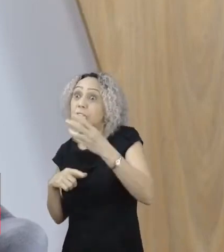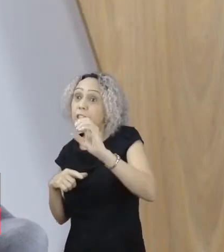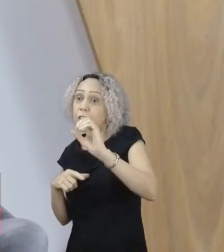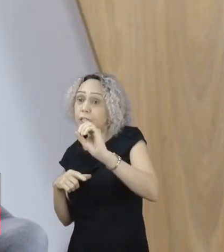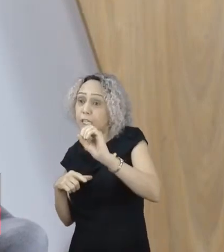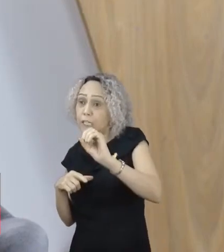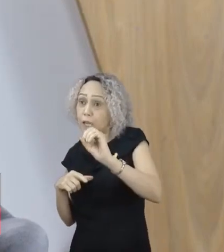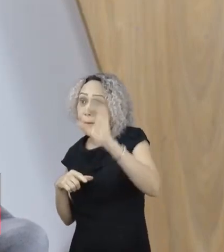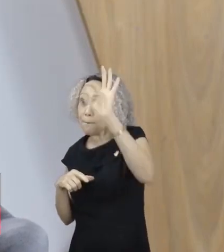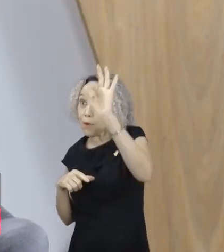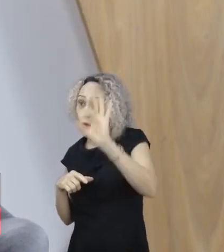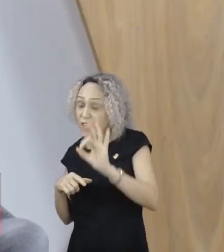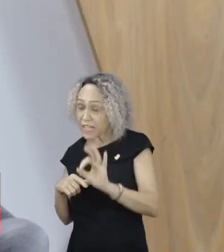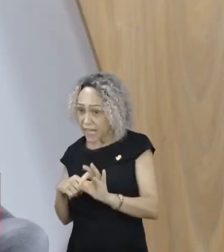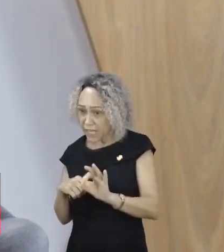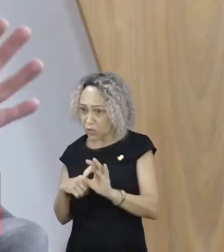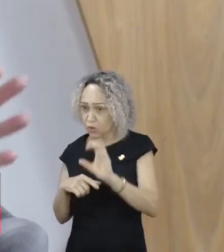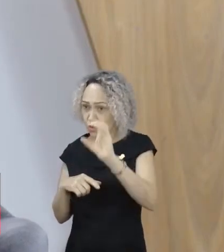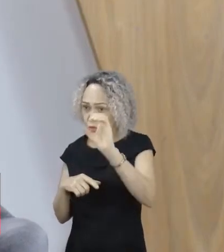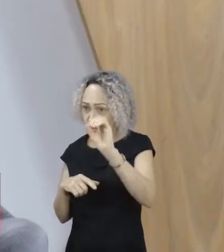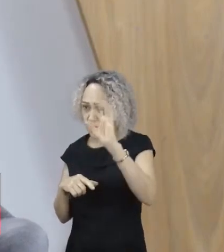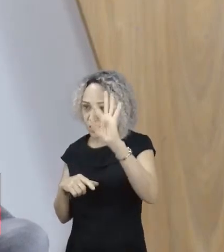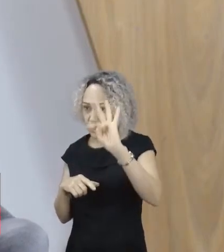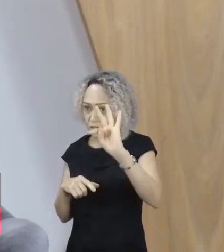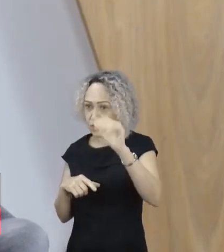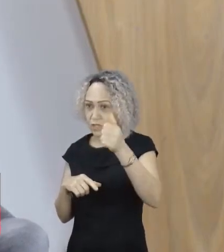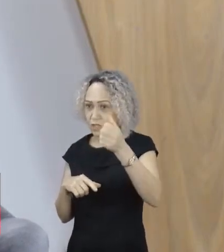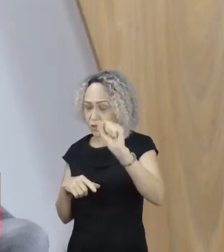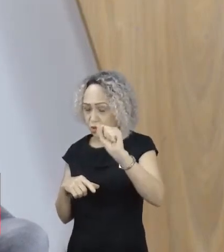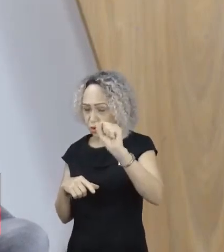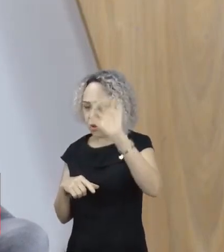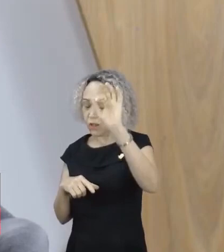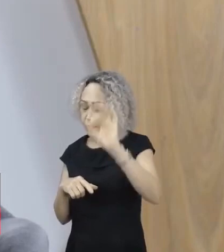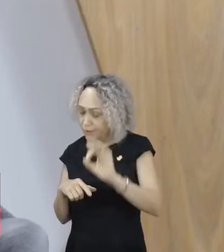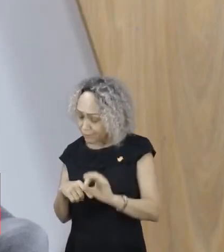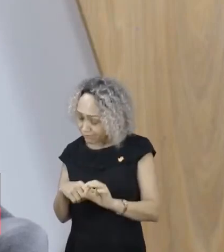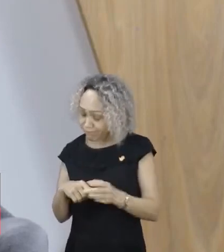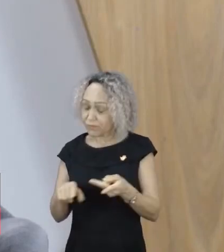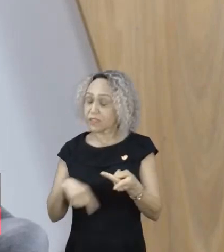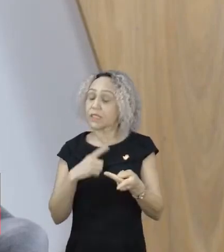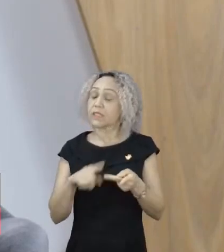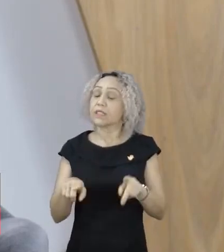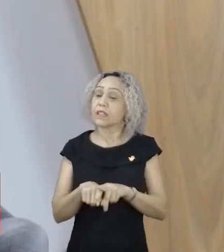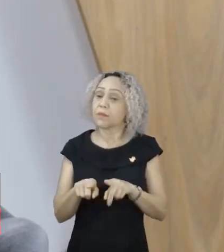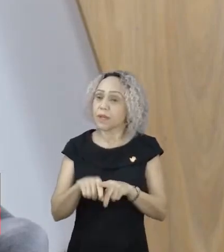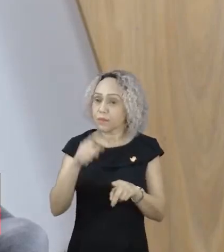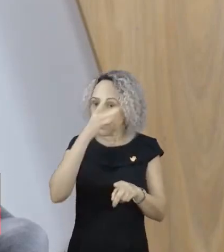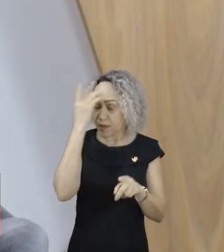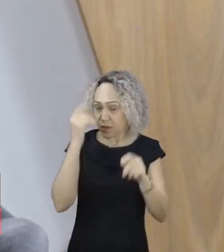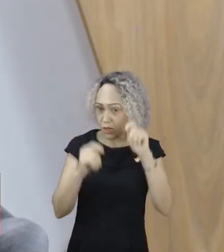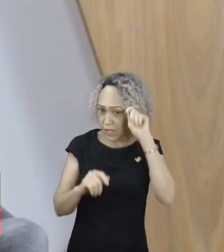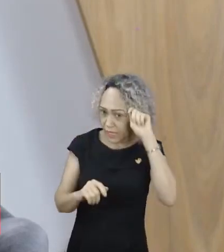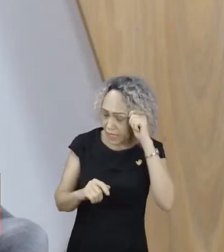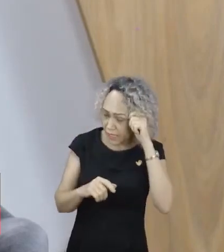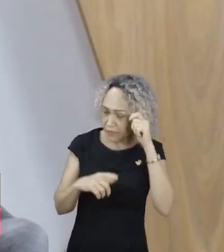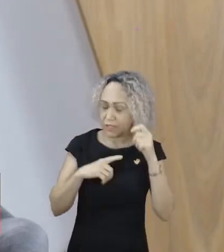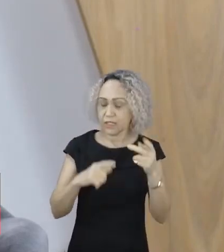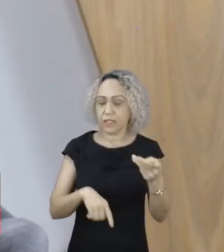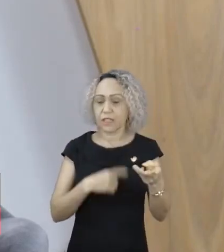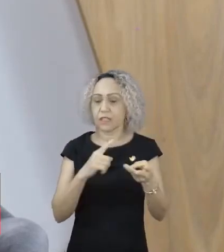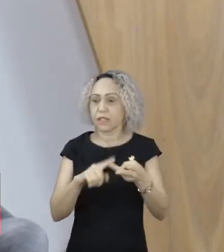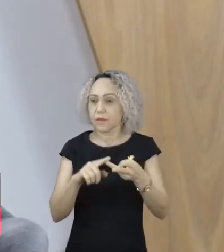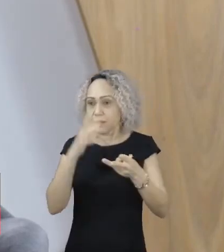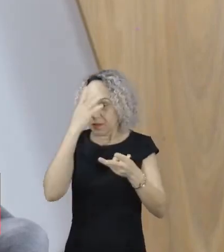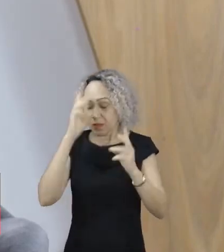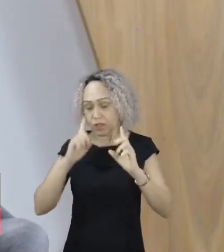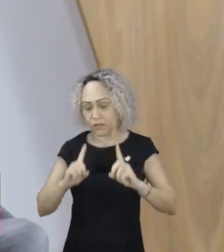das cotas nos concursos geral, de cotas para pessoas negras, para pessoas com deficiência. Né? Então, a gente vai ter uma grande capilaridade no Brasil